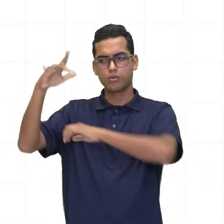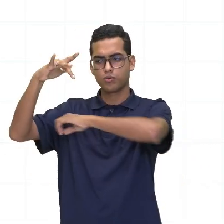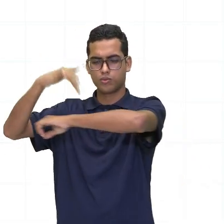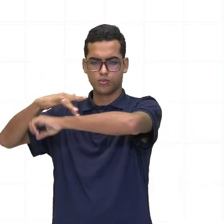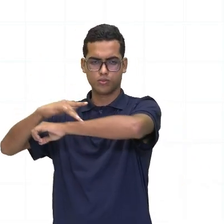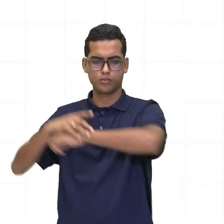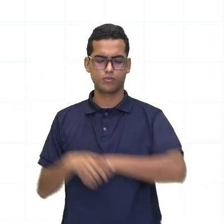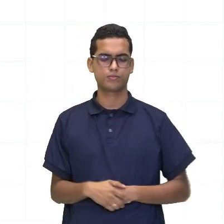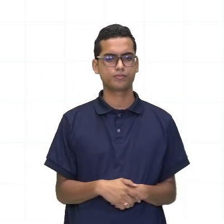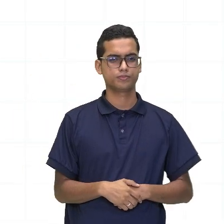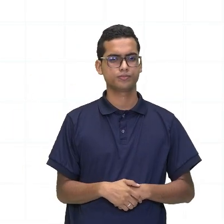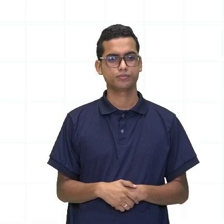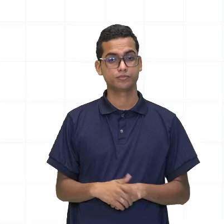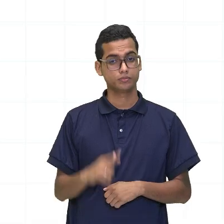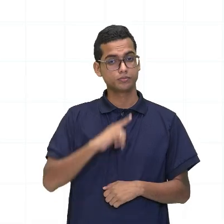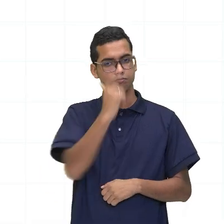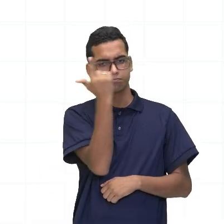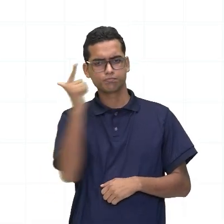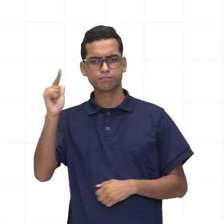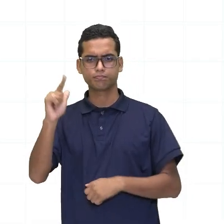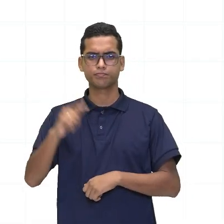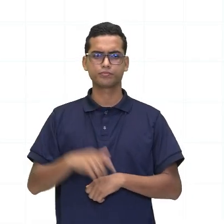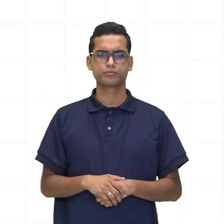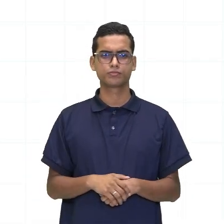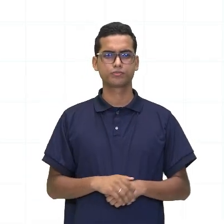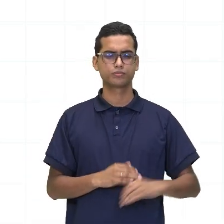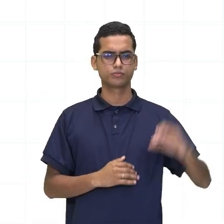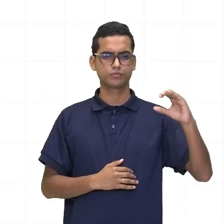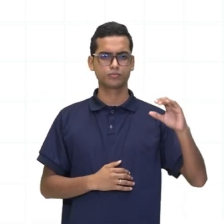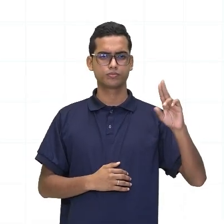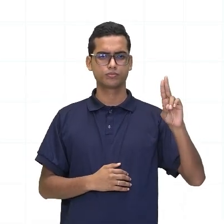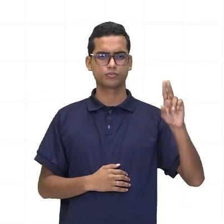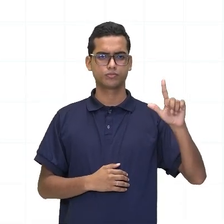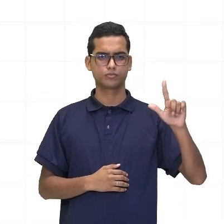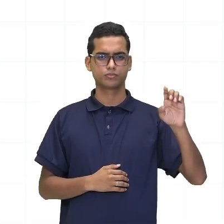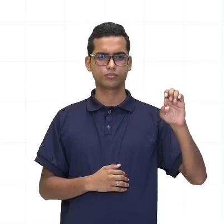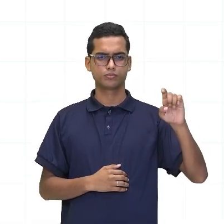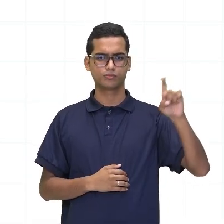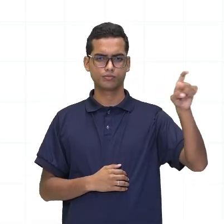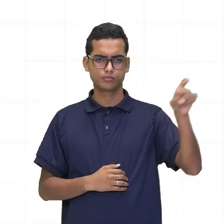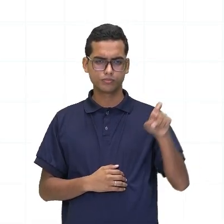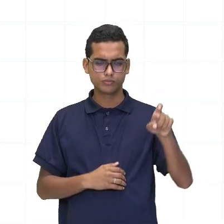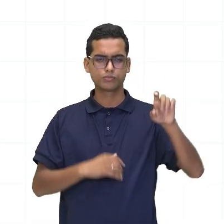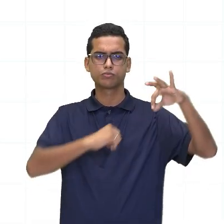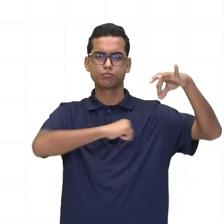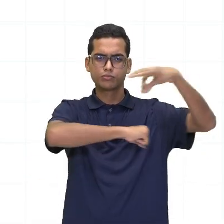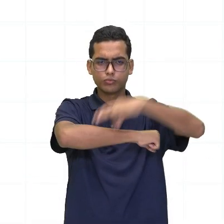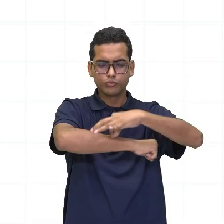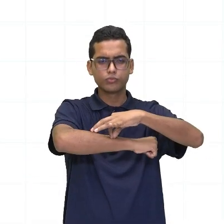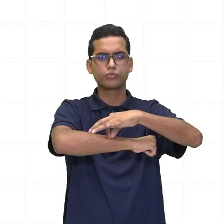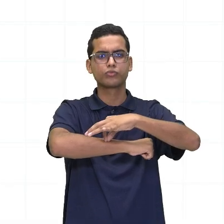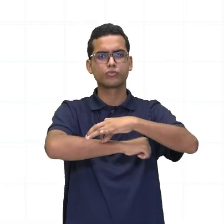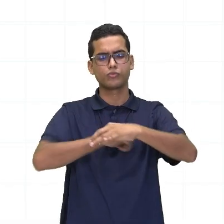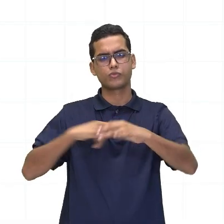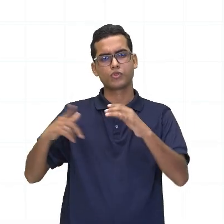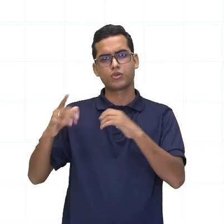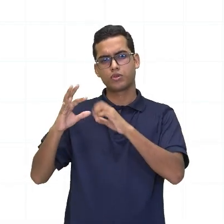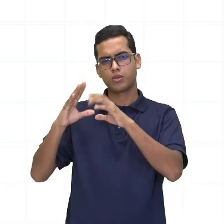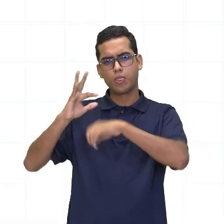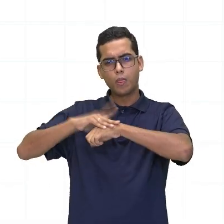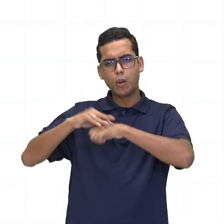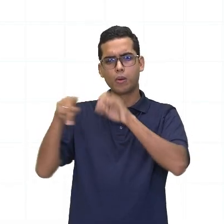outro mosquito aí bastante comum, que é o Culex. Ele vai transmitir a encefalite